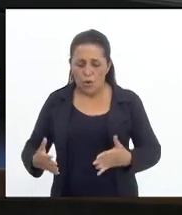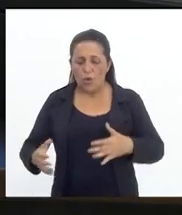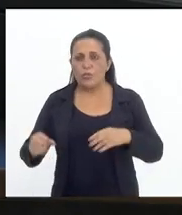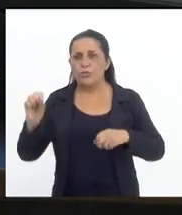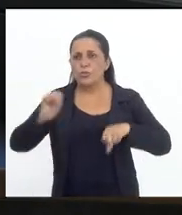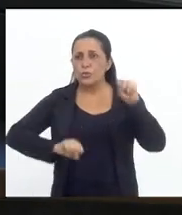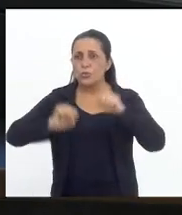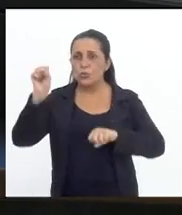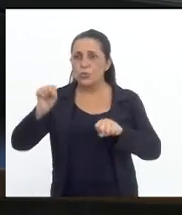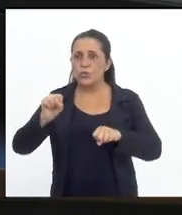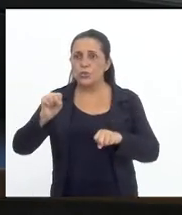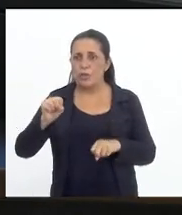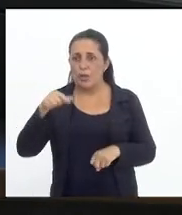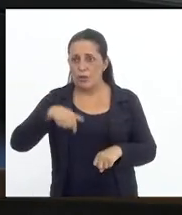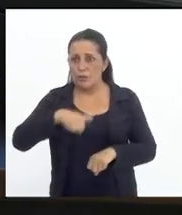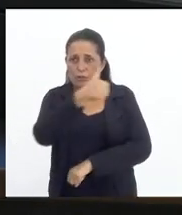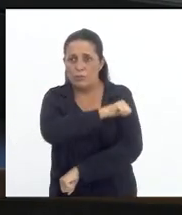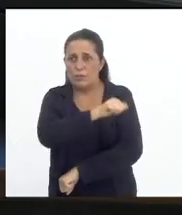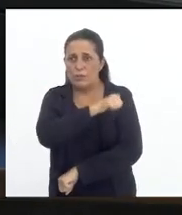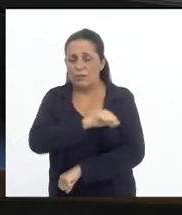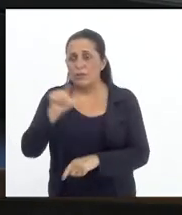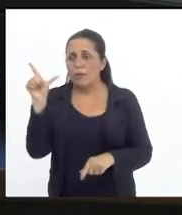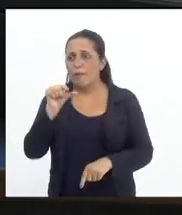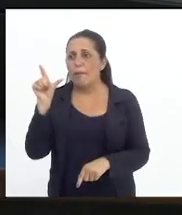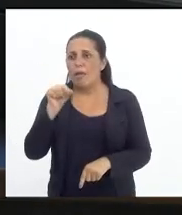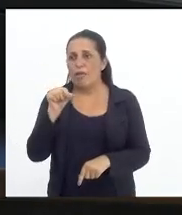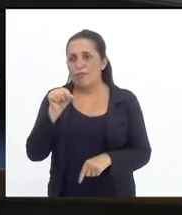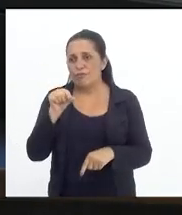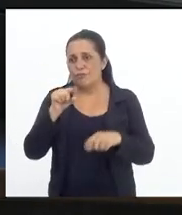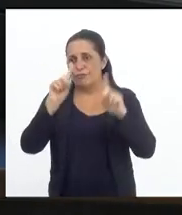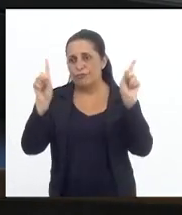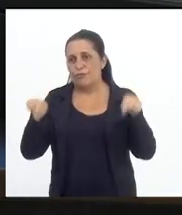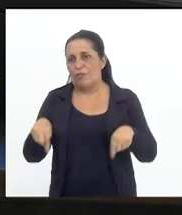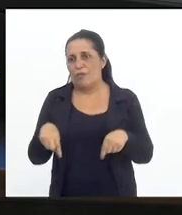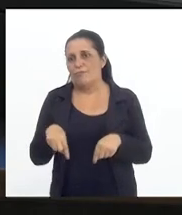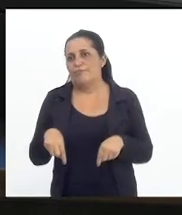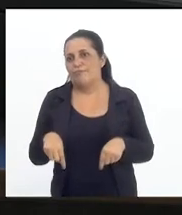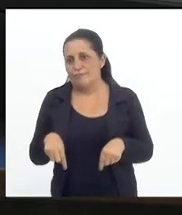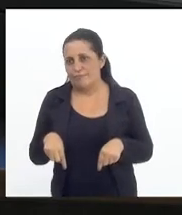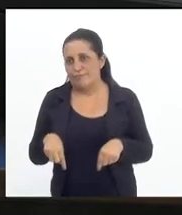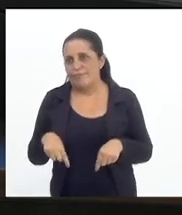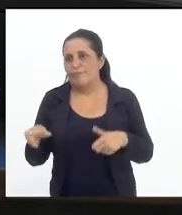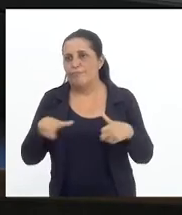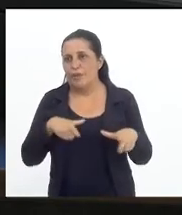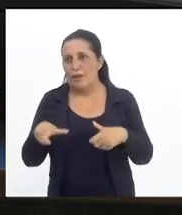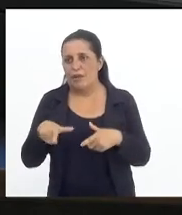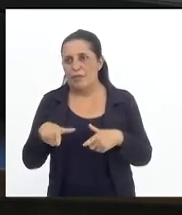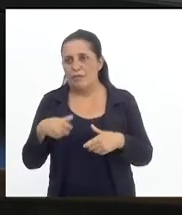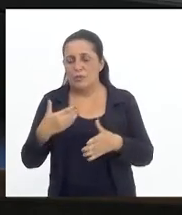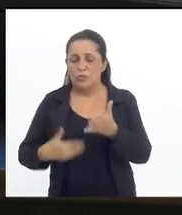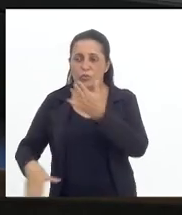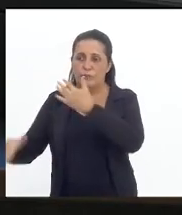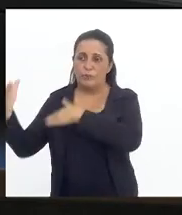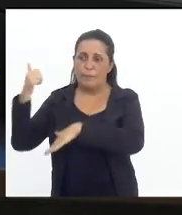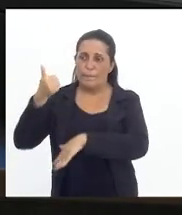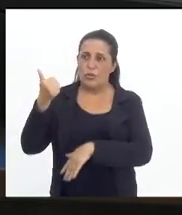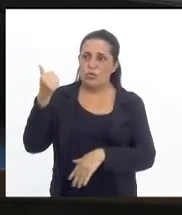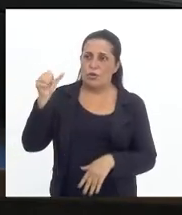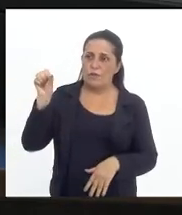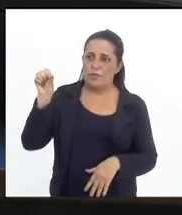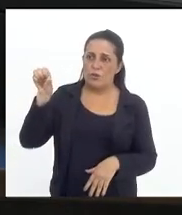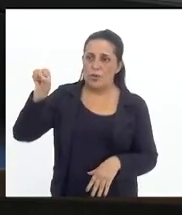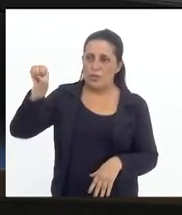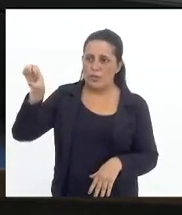tem menos empregados funcionários do que tinha na década de 80